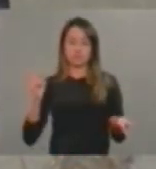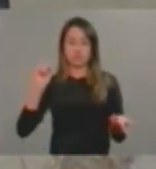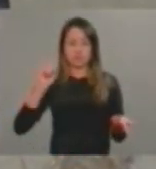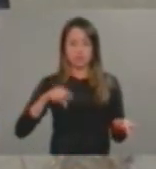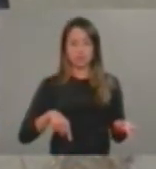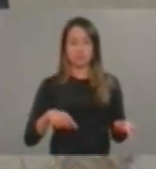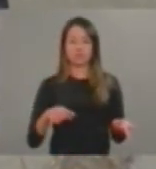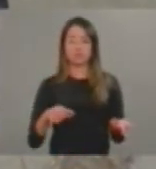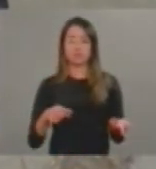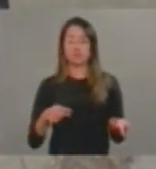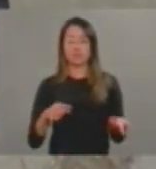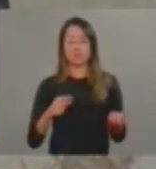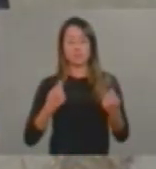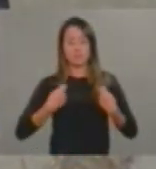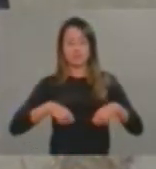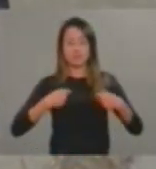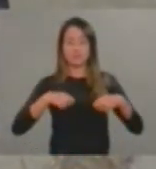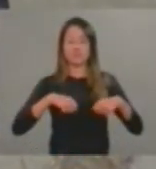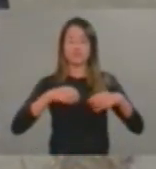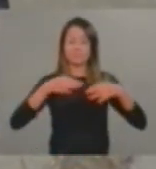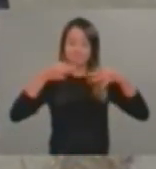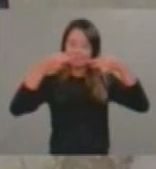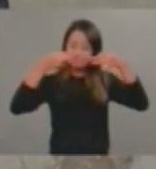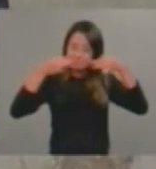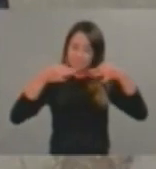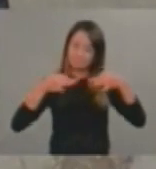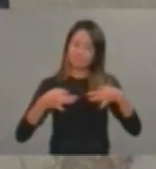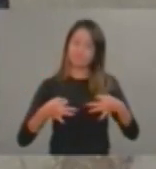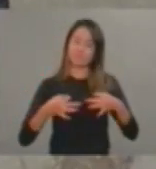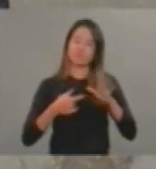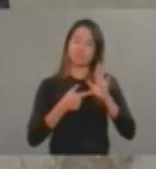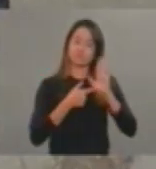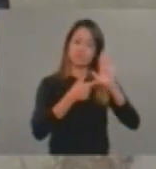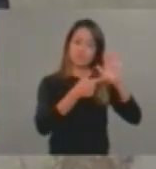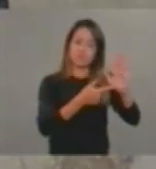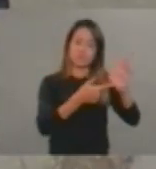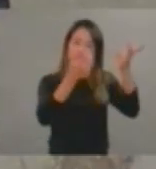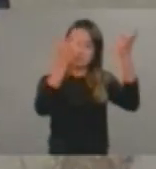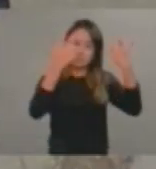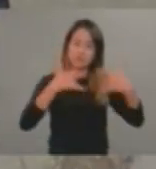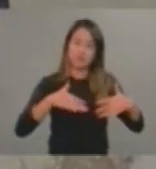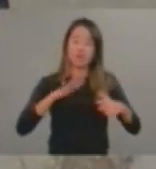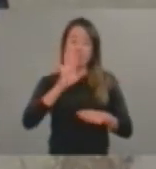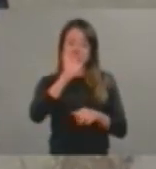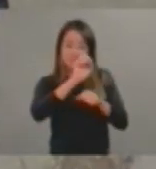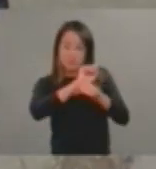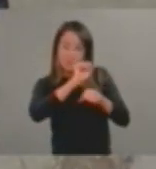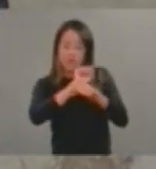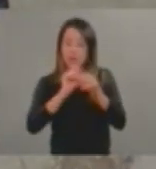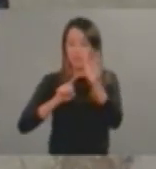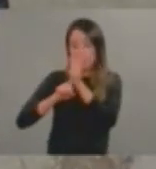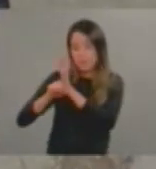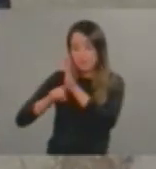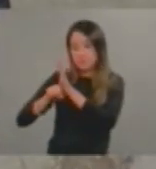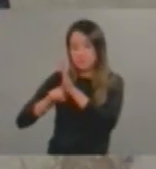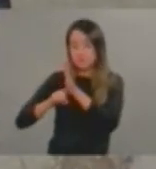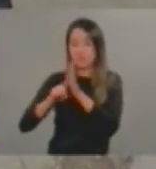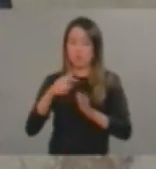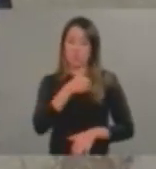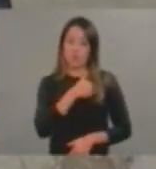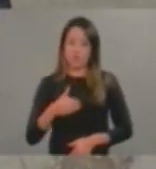que não o do equilíbrio, que não o de aguardar os impactos de algumas ações que o governo do estado